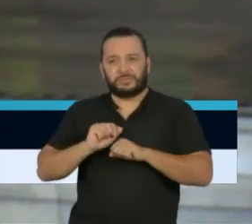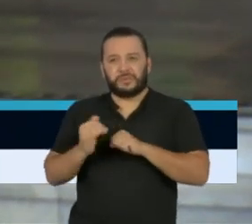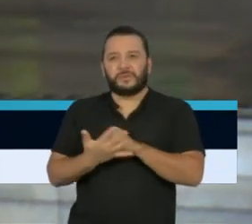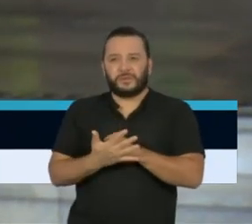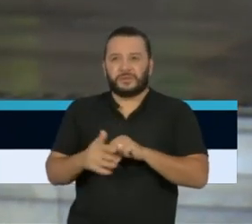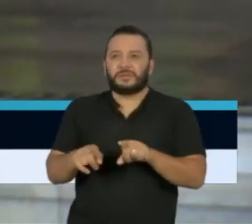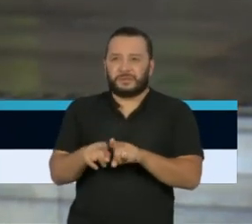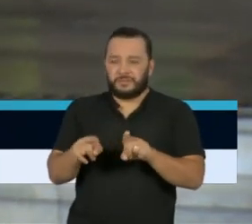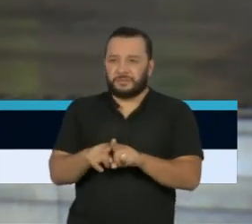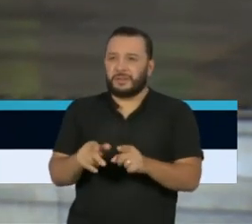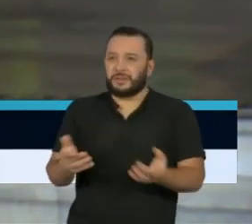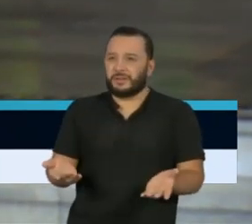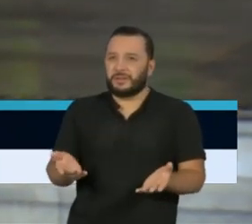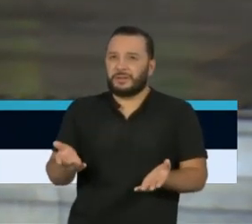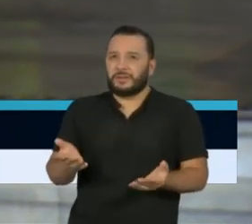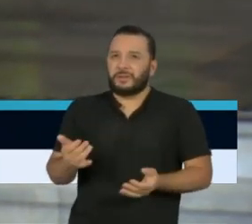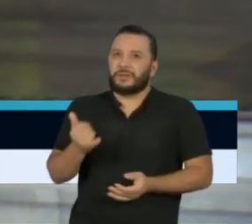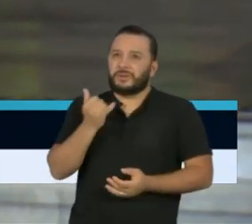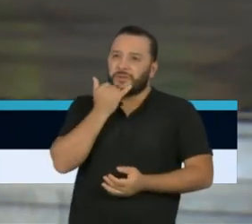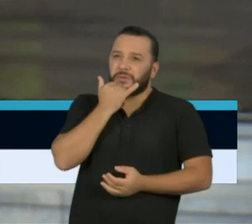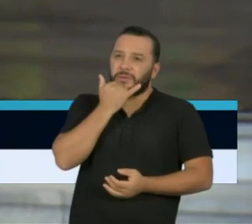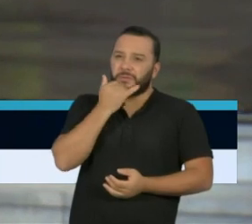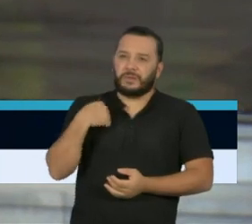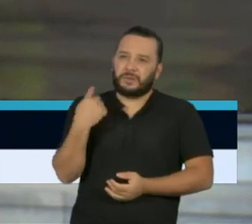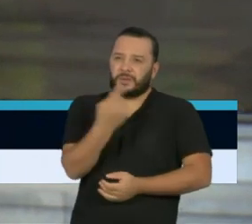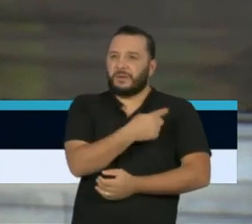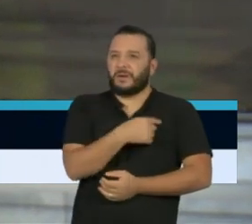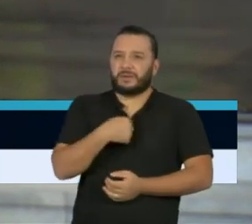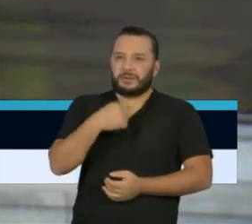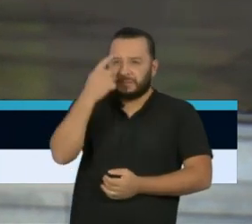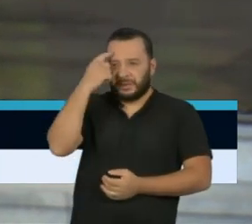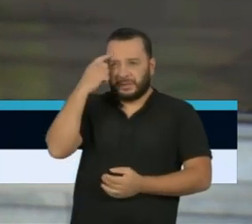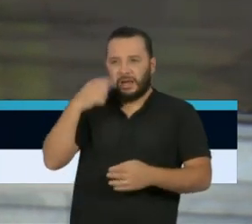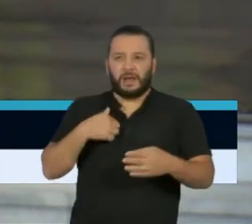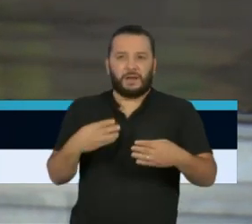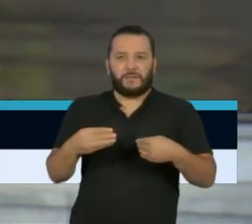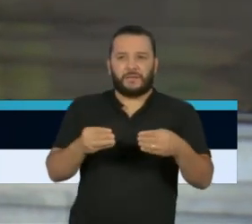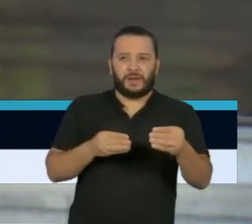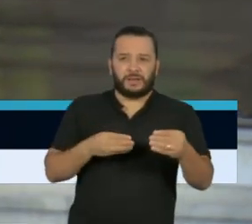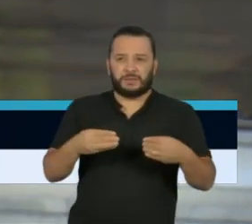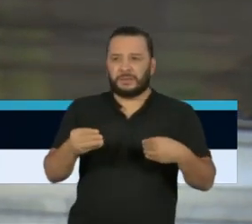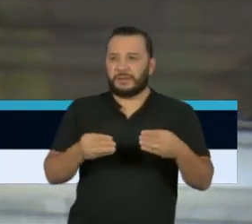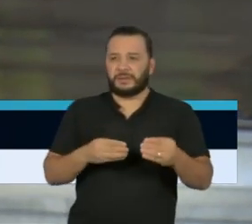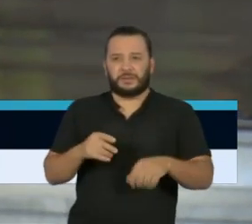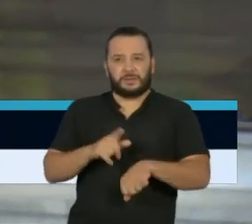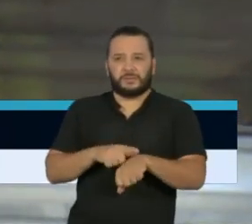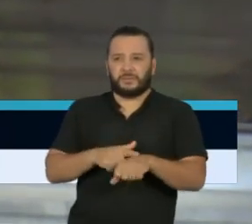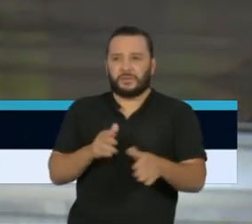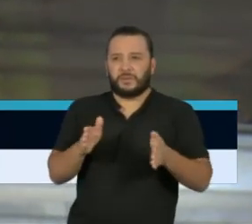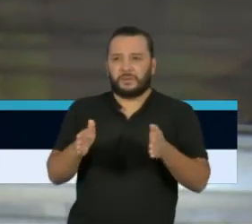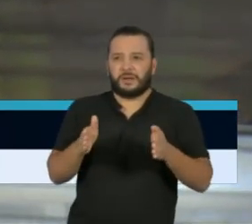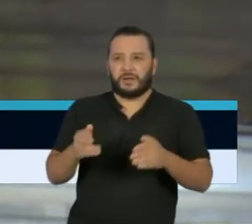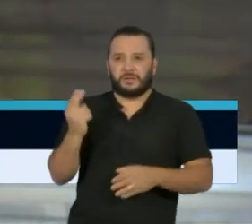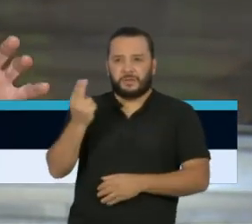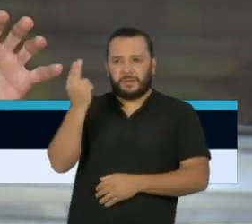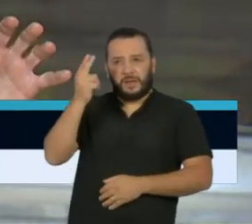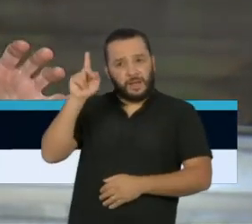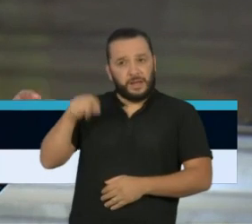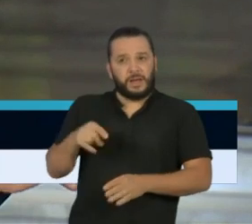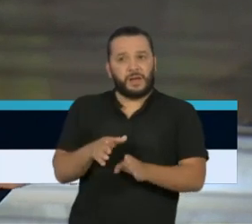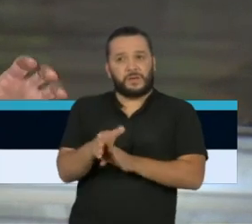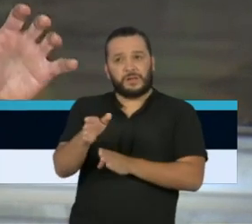não há nenhum sentido em imaginar qualquer flexibilização num momento como esse. Essa é a